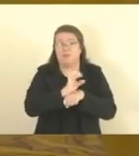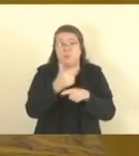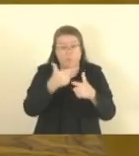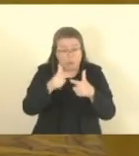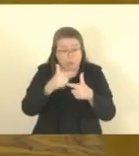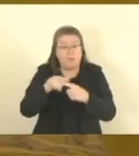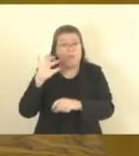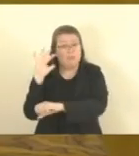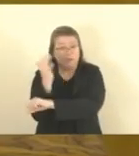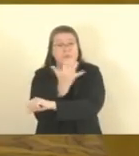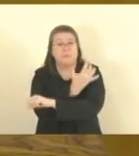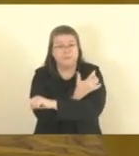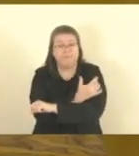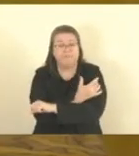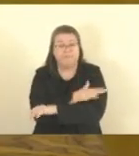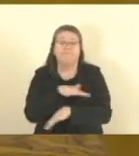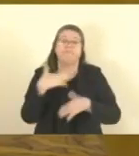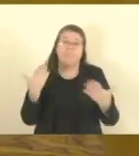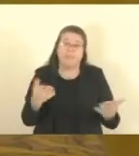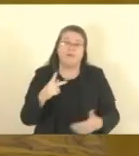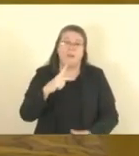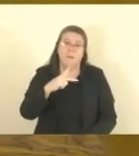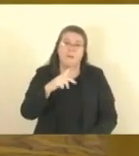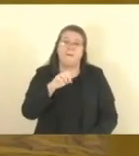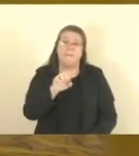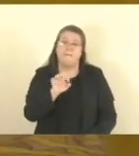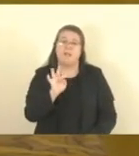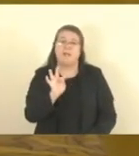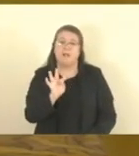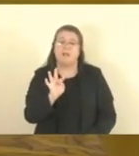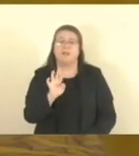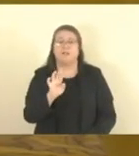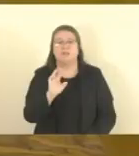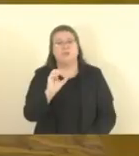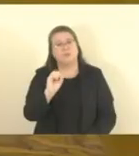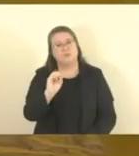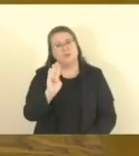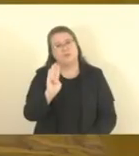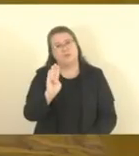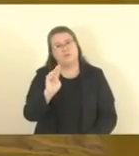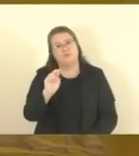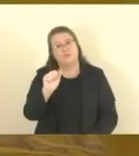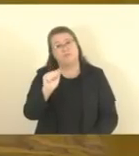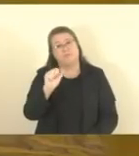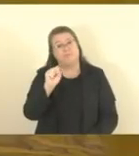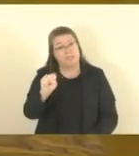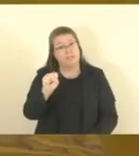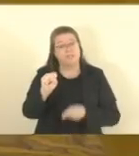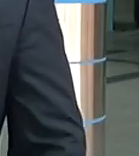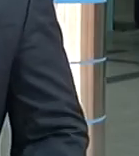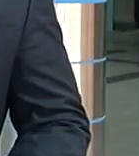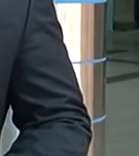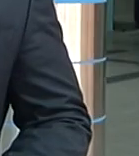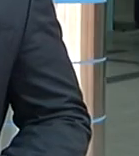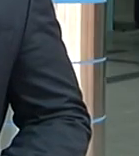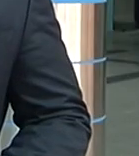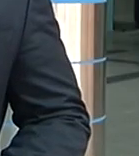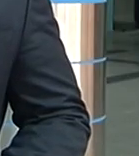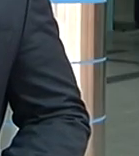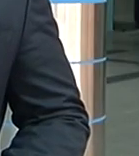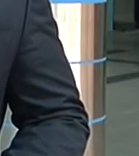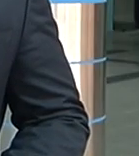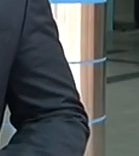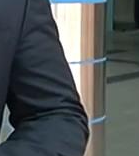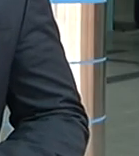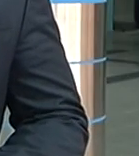ambiental? A própria Petrobras, o que demonstra que a Petrobras jamais deveria ser privatizada. A deputada